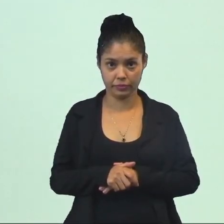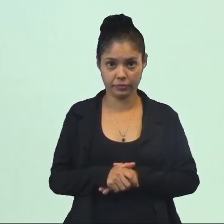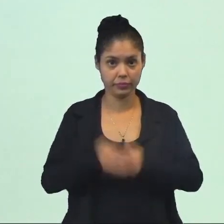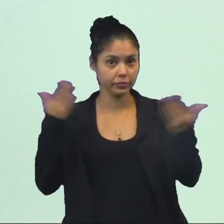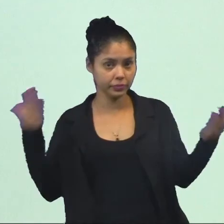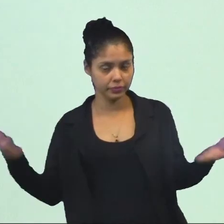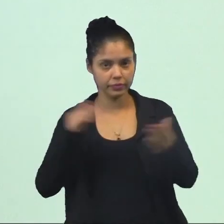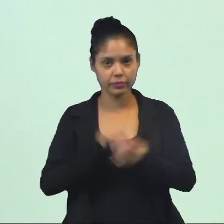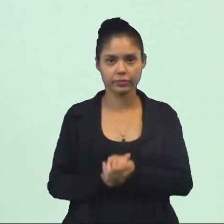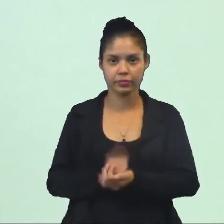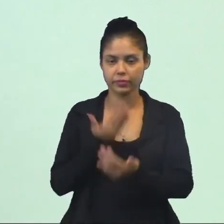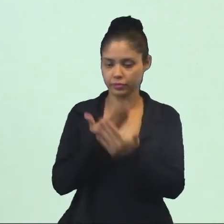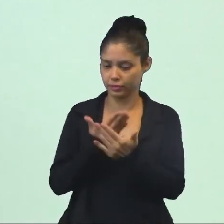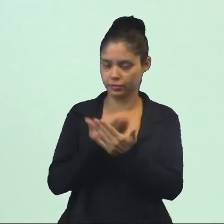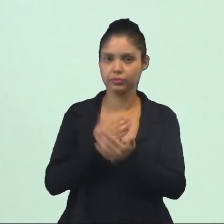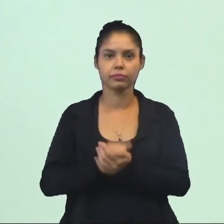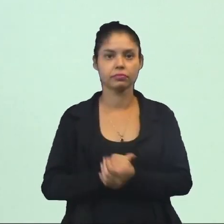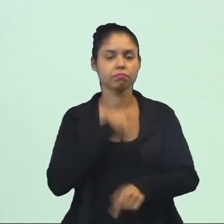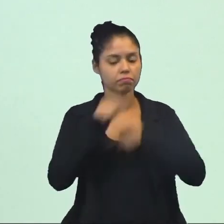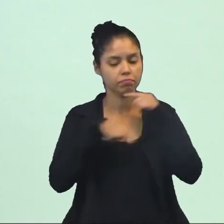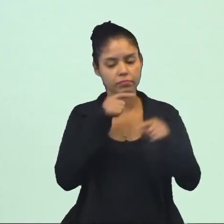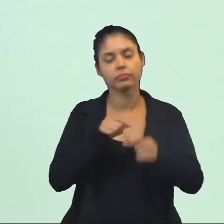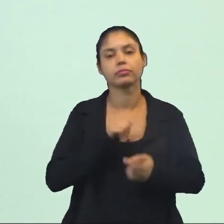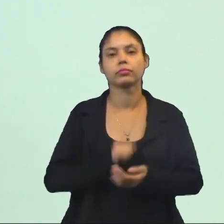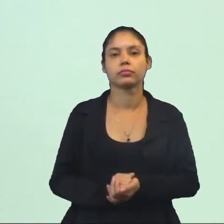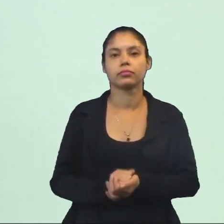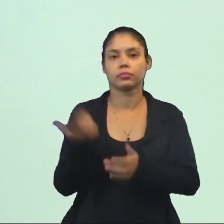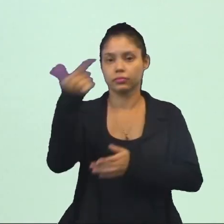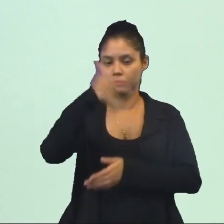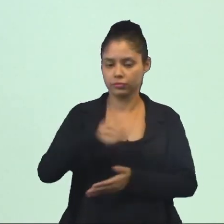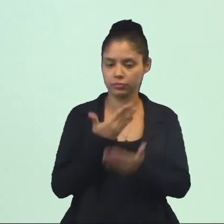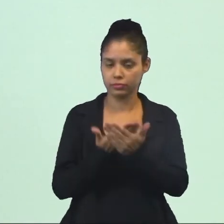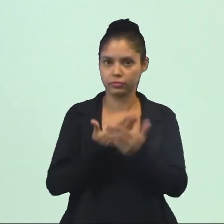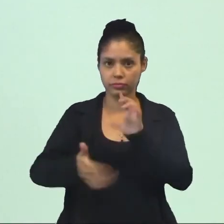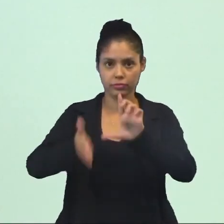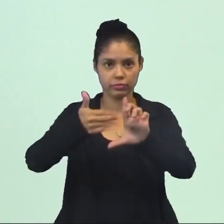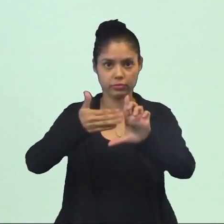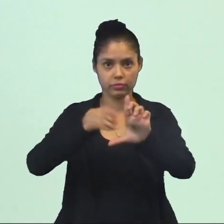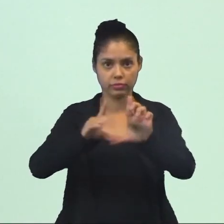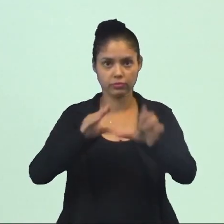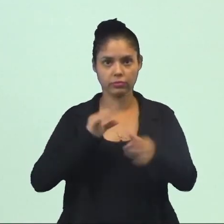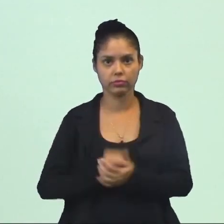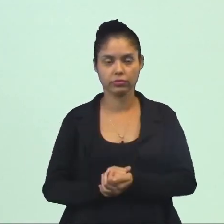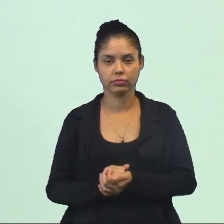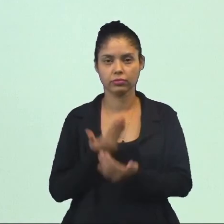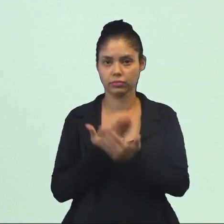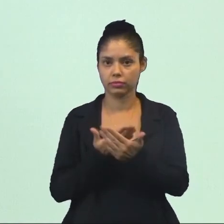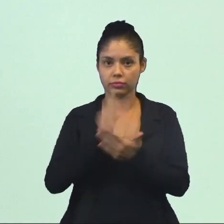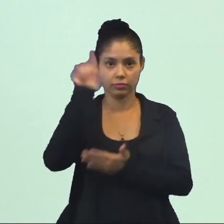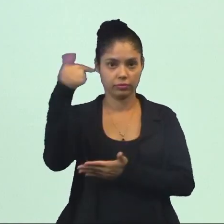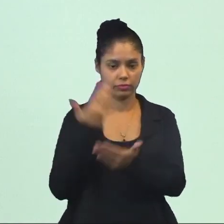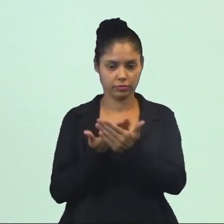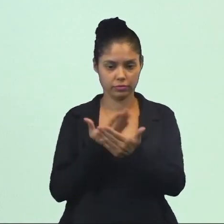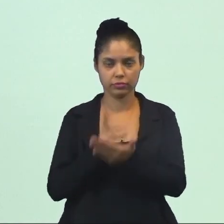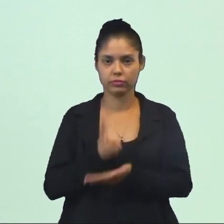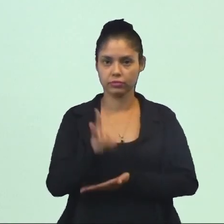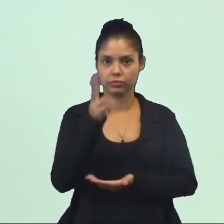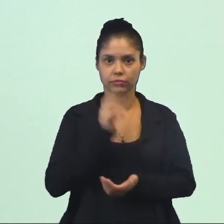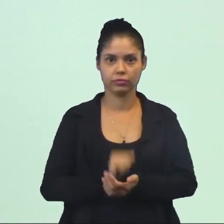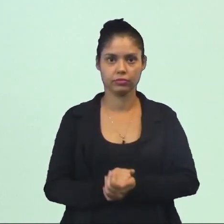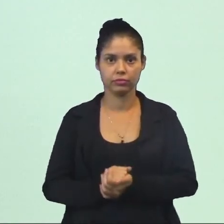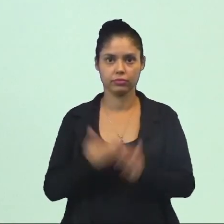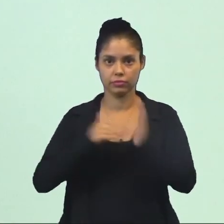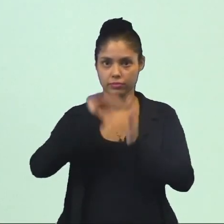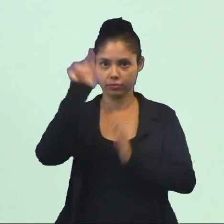bom então pessoal vamos estudar qualquer dúvida reveja lá na sala na plataforma e-book essa aula e as outras demais